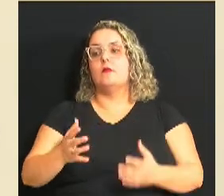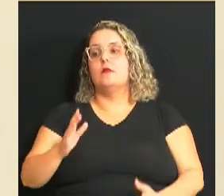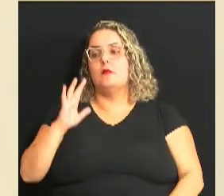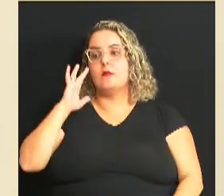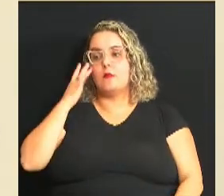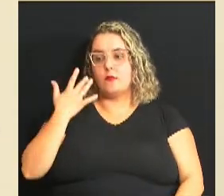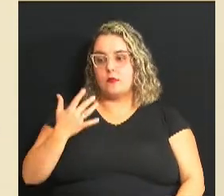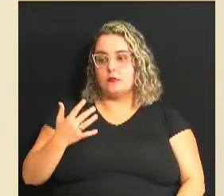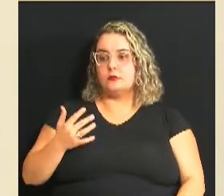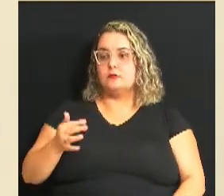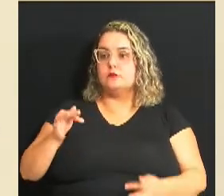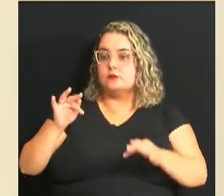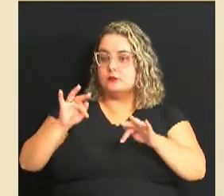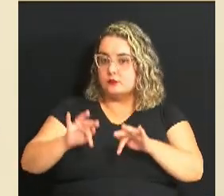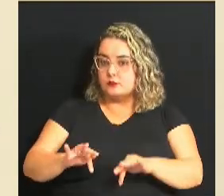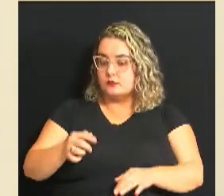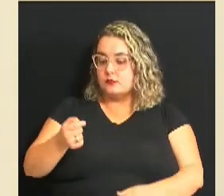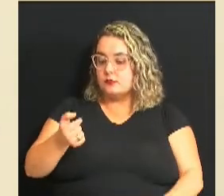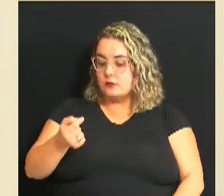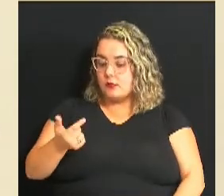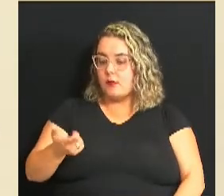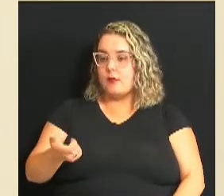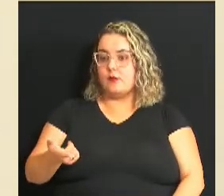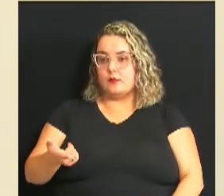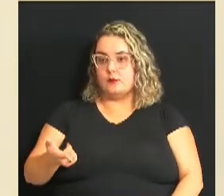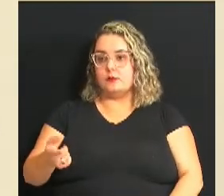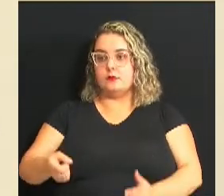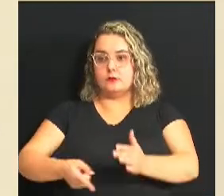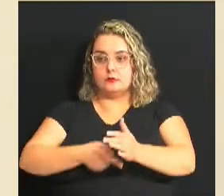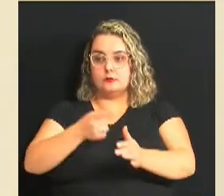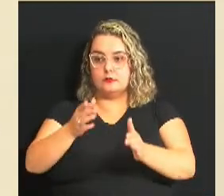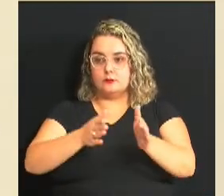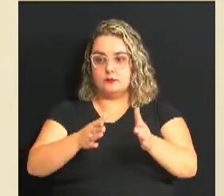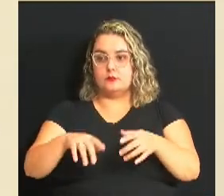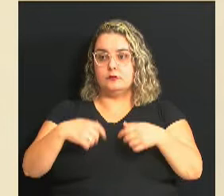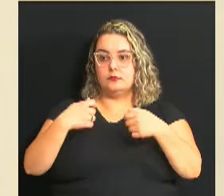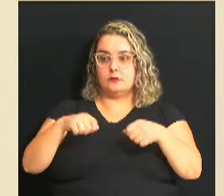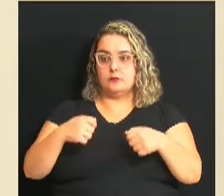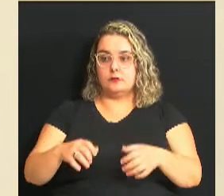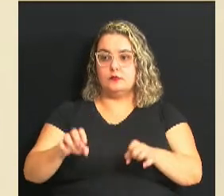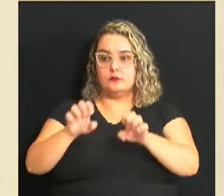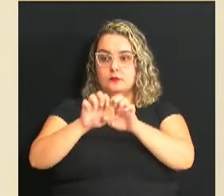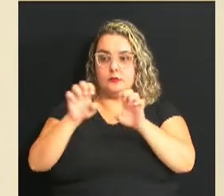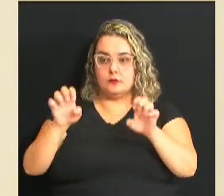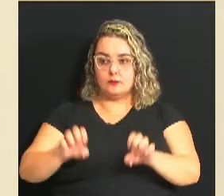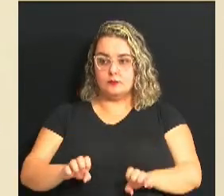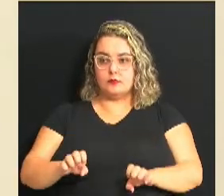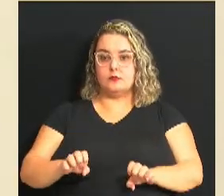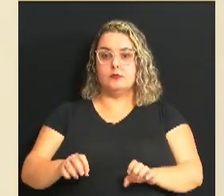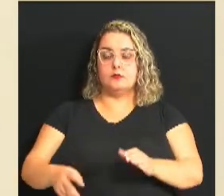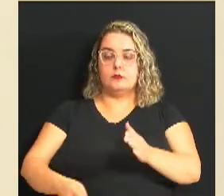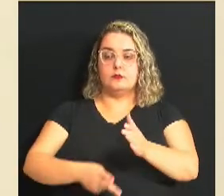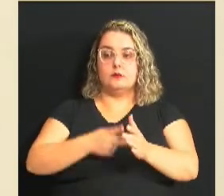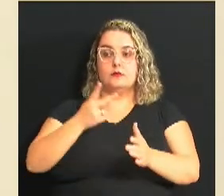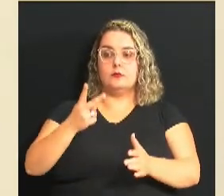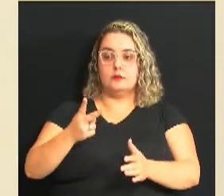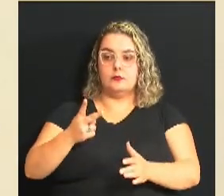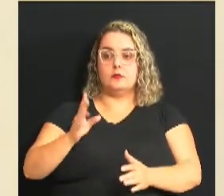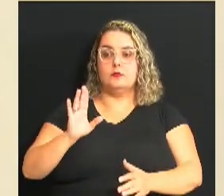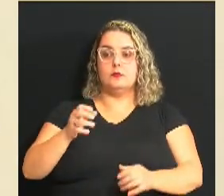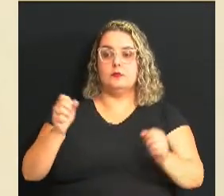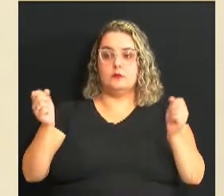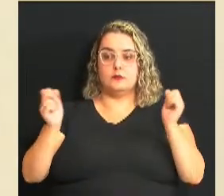no final da primeira fase e vamos precisar de estruturas para a segunda fase. Já alerto